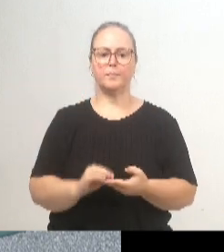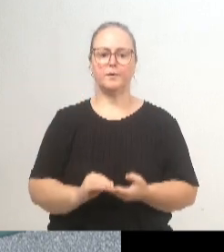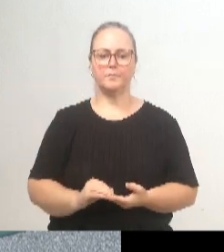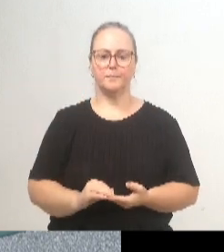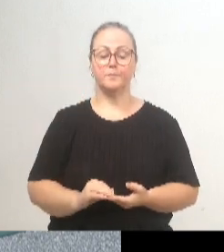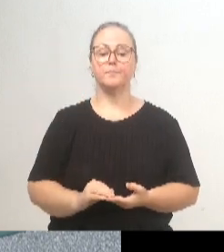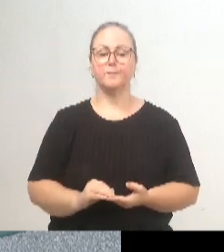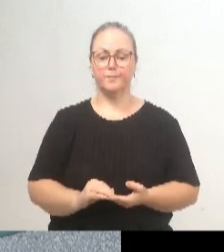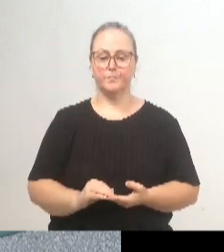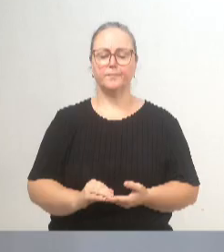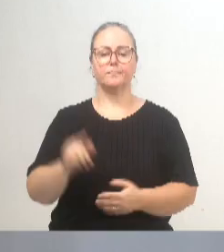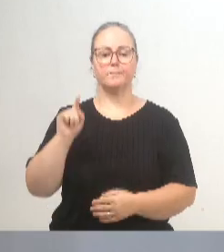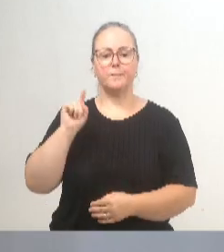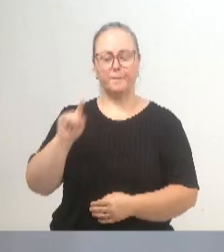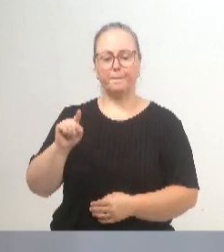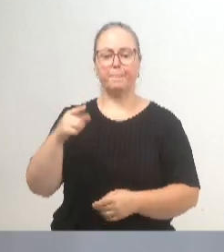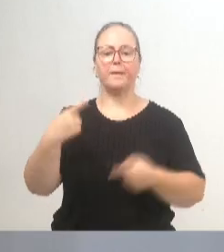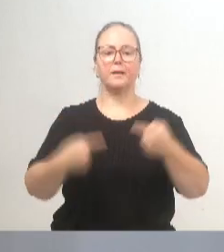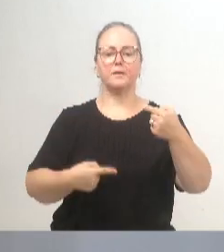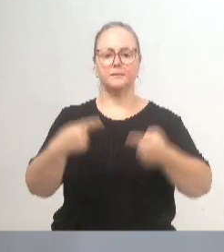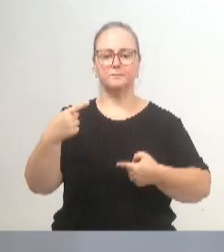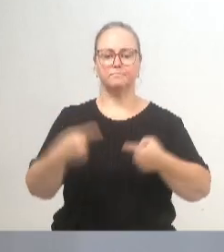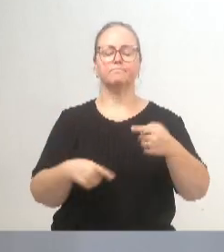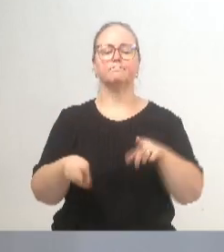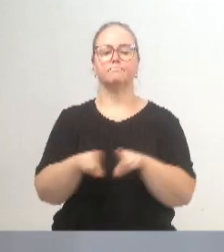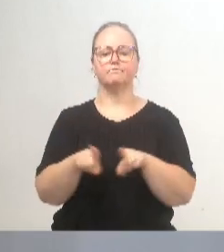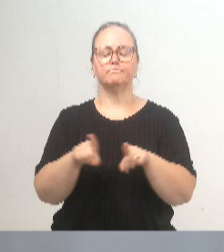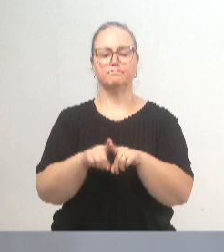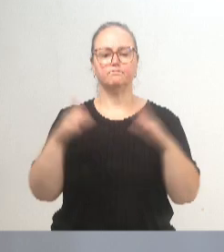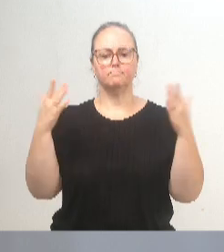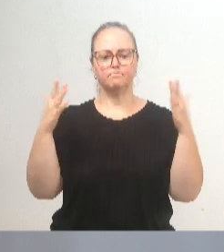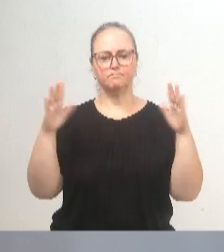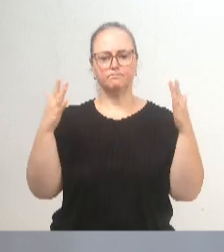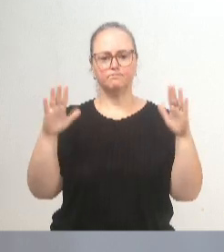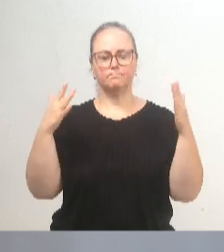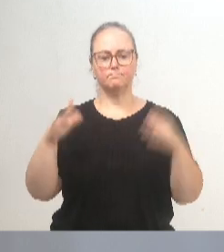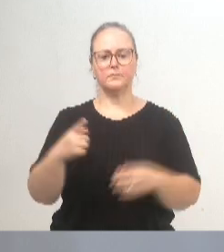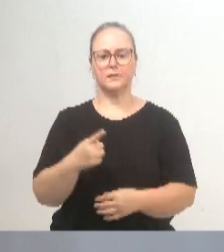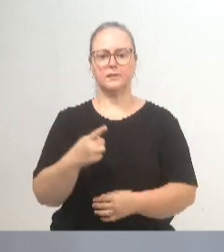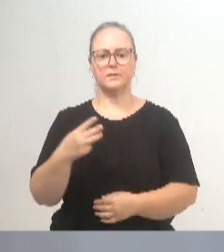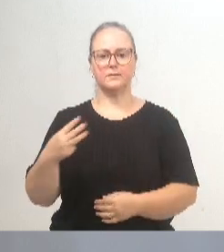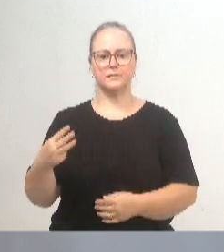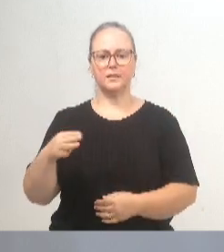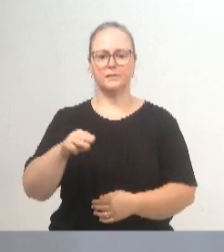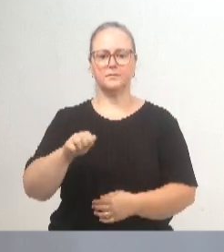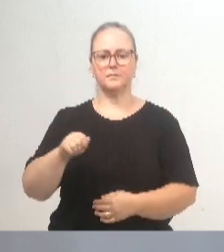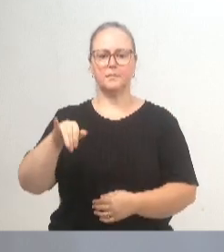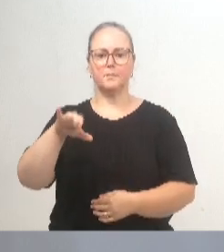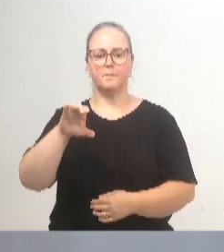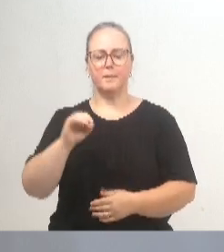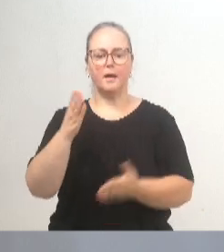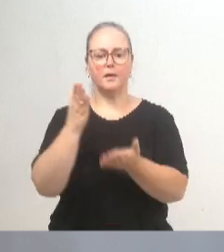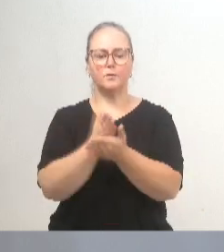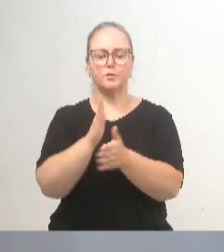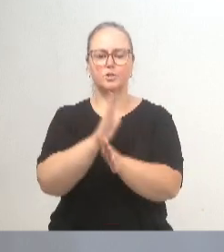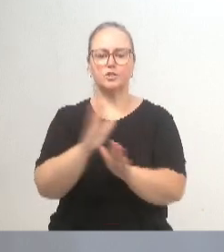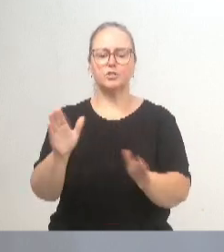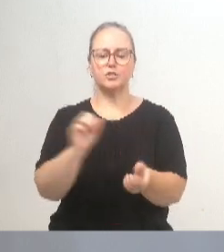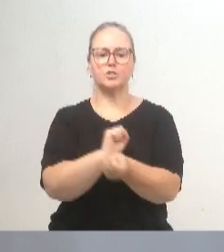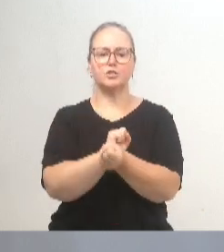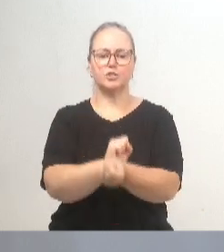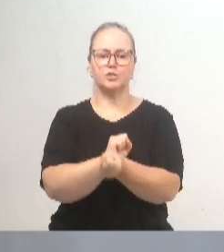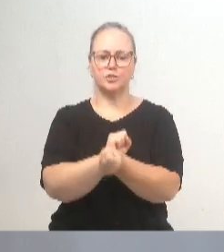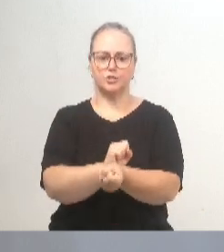que diz, e hoje também a gente comemora o dia 13 de maio, que é o dia da abolição da escravatura, um dia